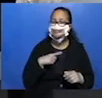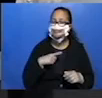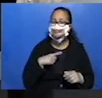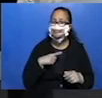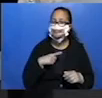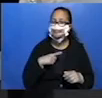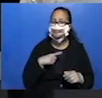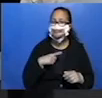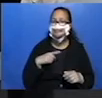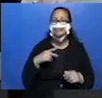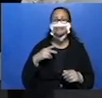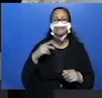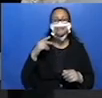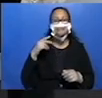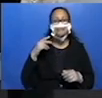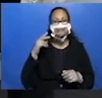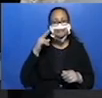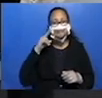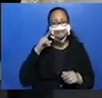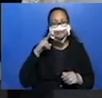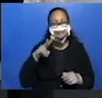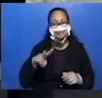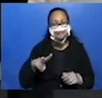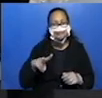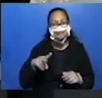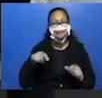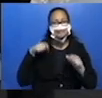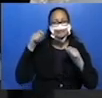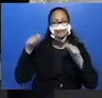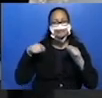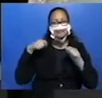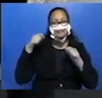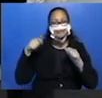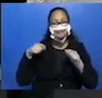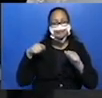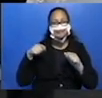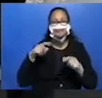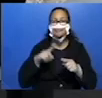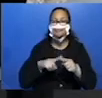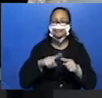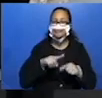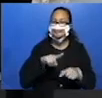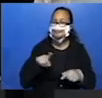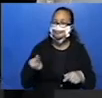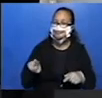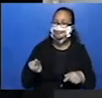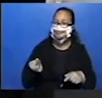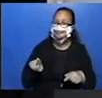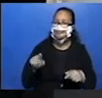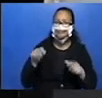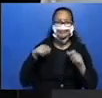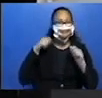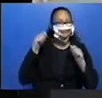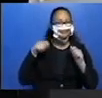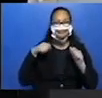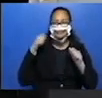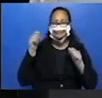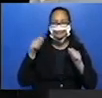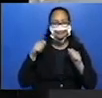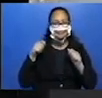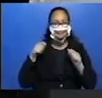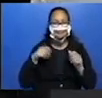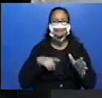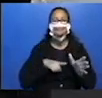as videoaulas. Por quê? Porque se vocês não assistem, depois vocês começam a perguntar coisas que